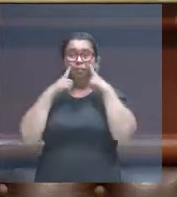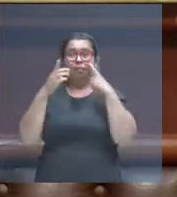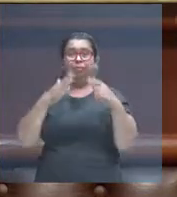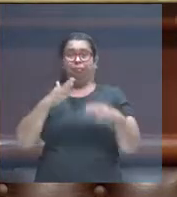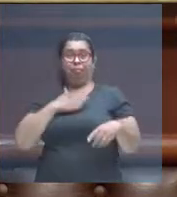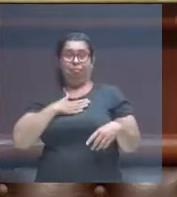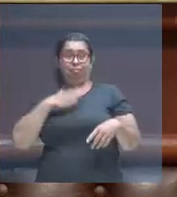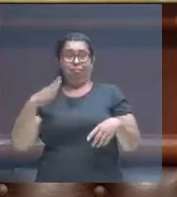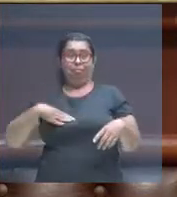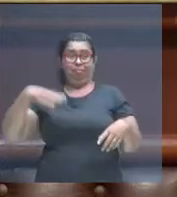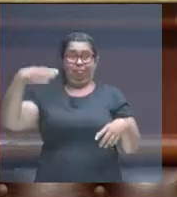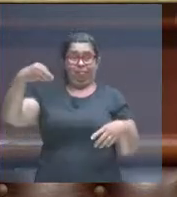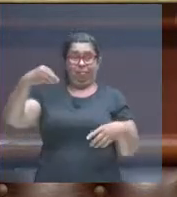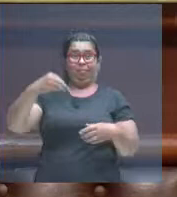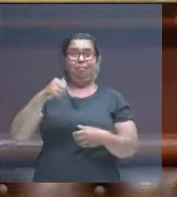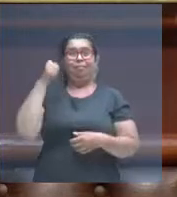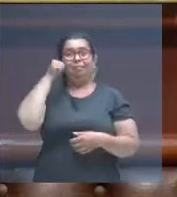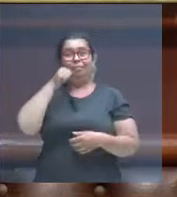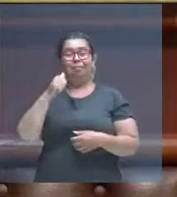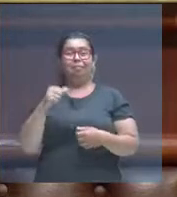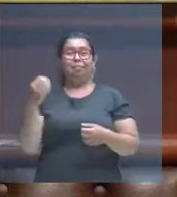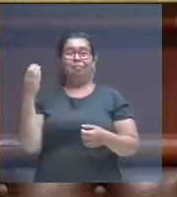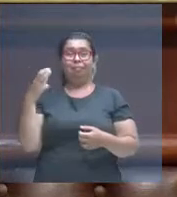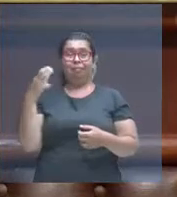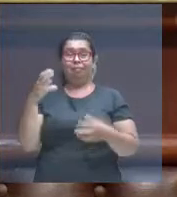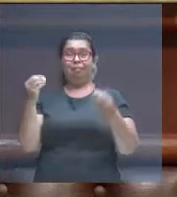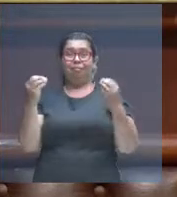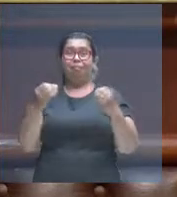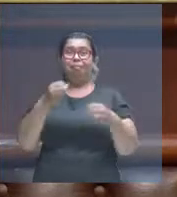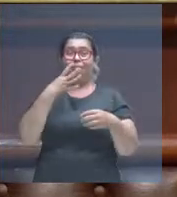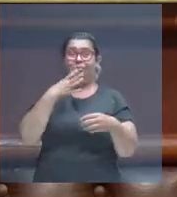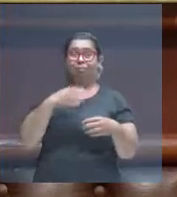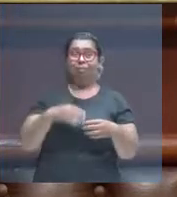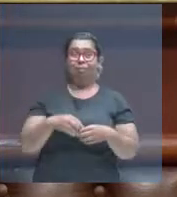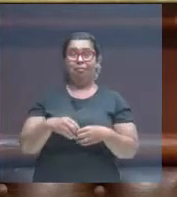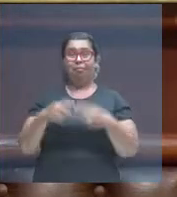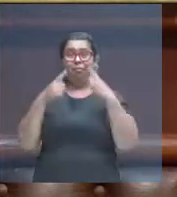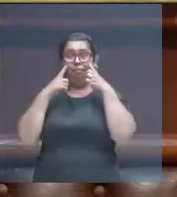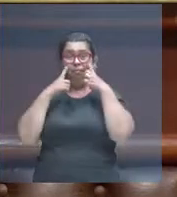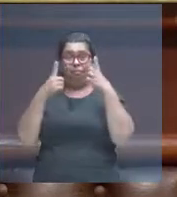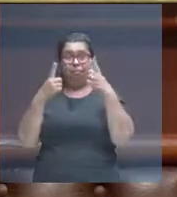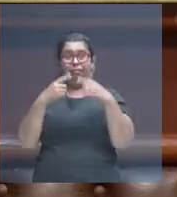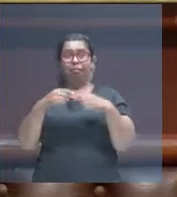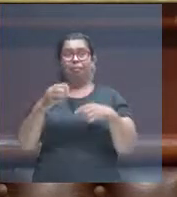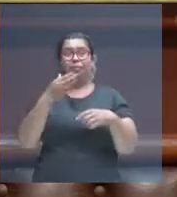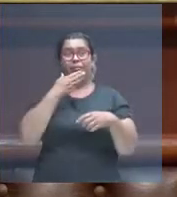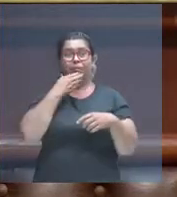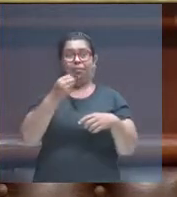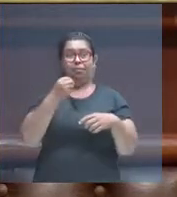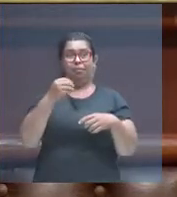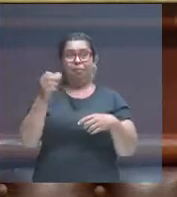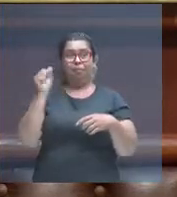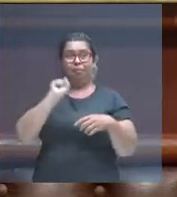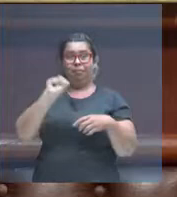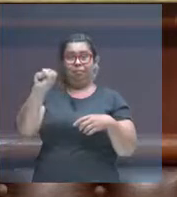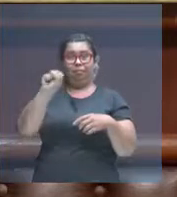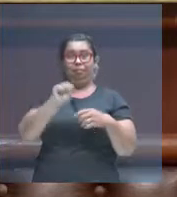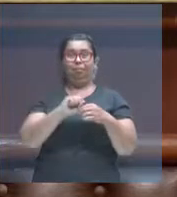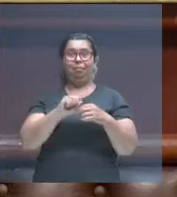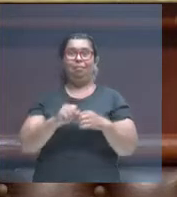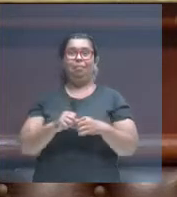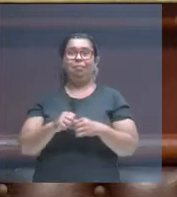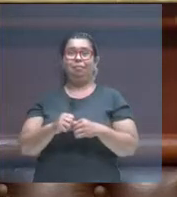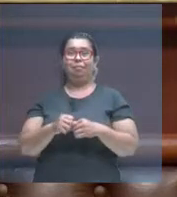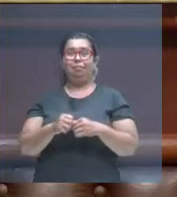filha, que eu quero muito. Vejo o meu sogro, um homem de peso, um homem bom. Vejo